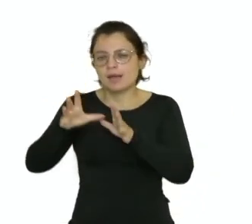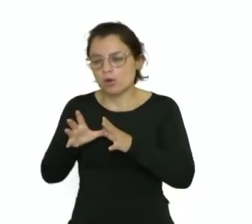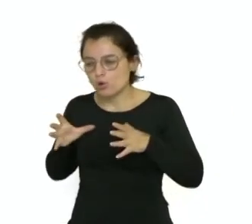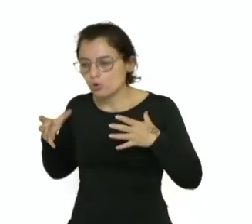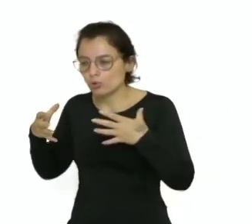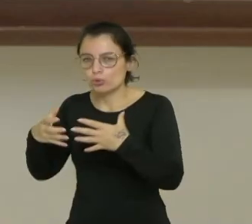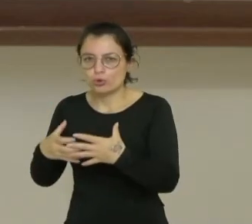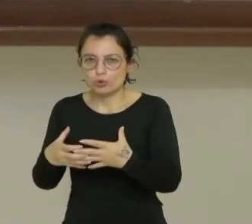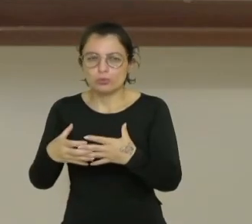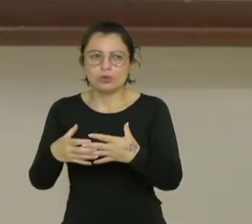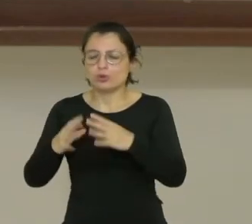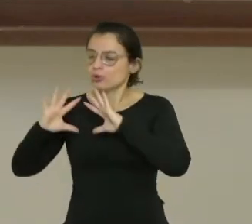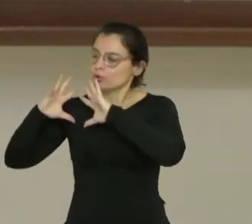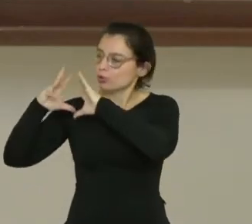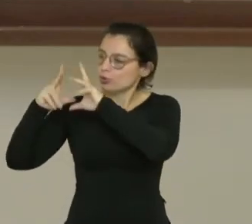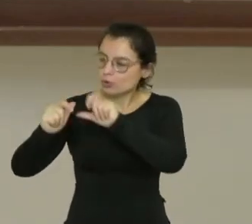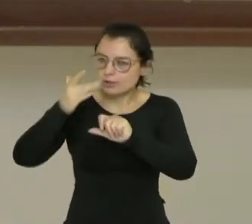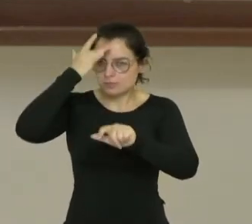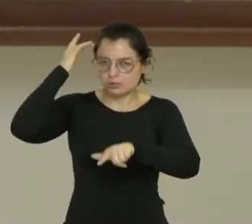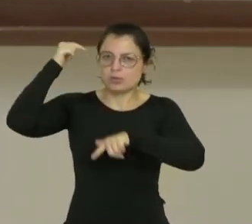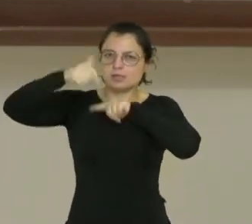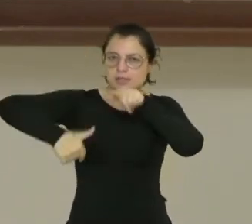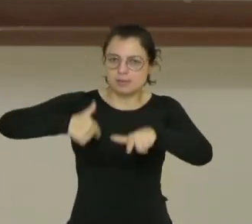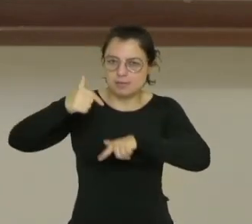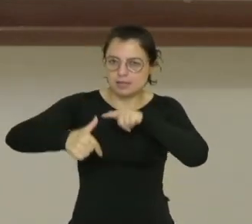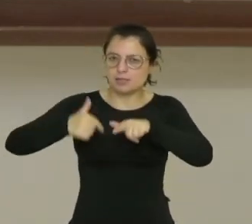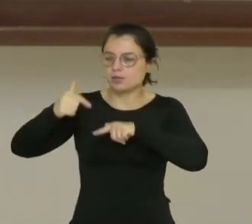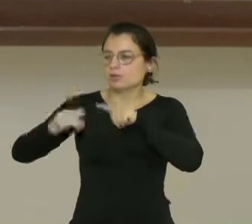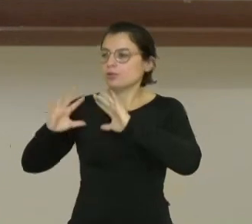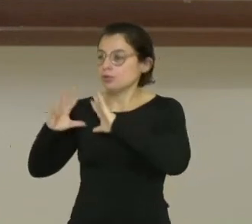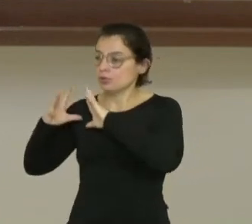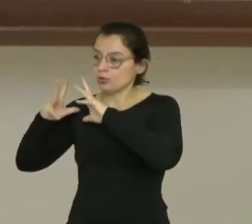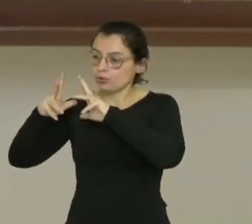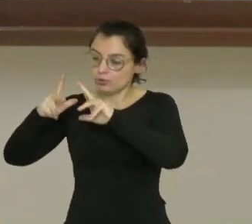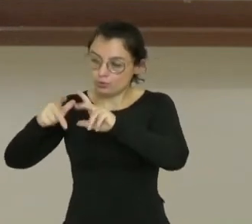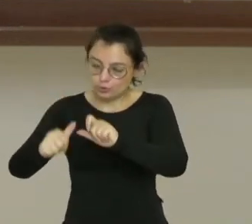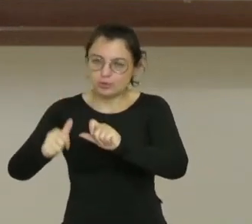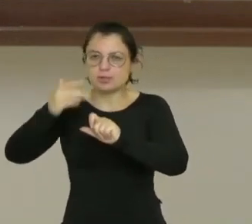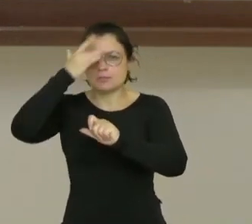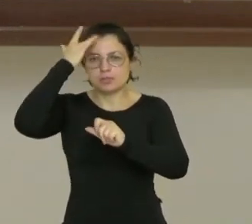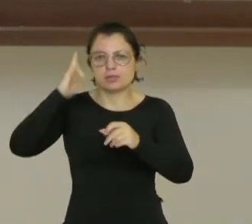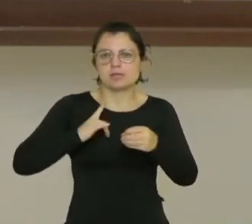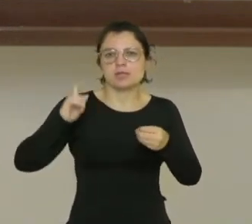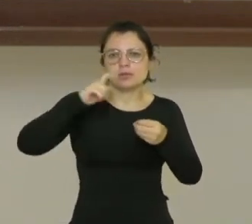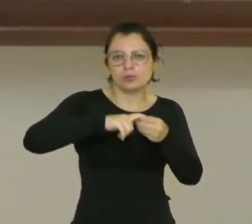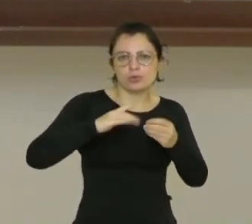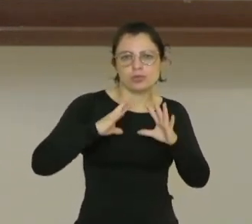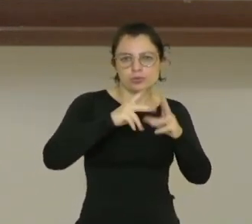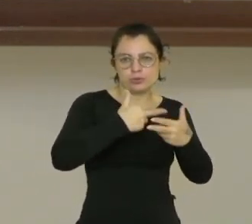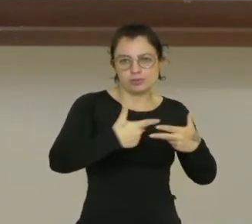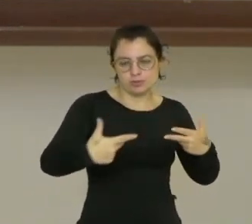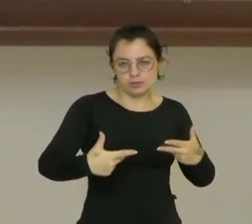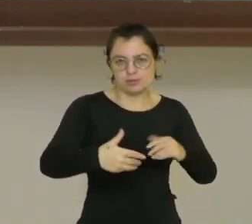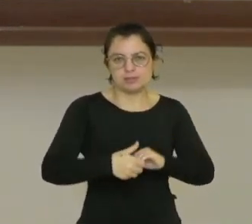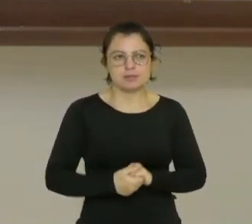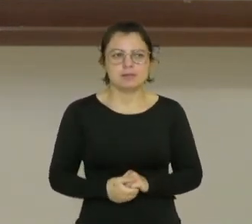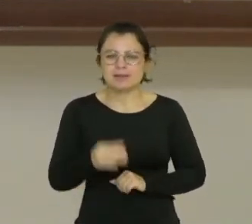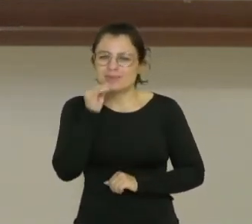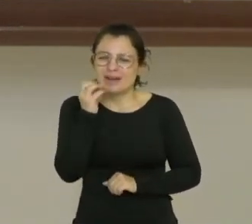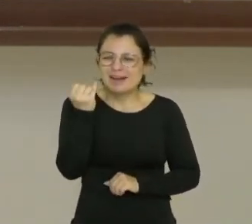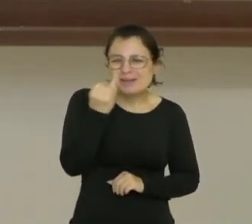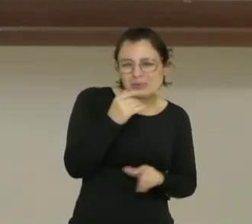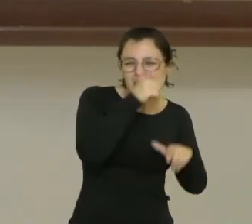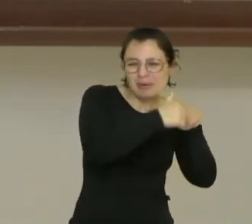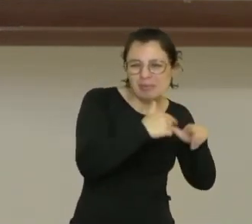ou seja, todos trabalham para trazer mantimentos para toda a tribo, né? Não é uns trabalham mais,